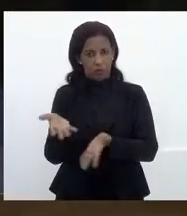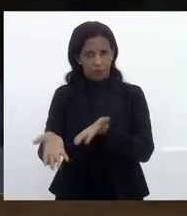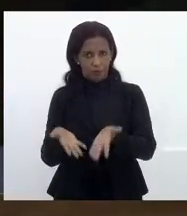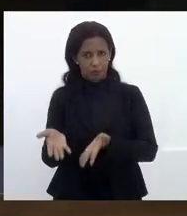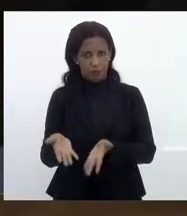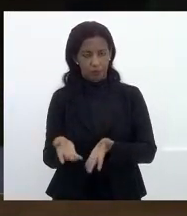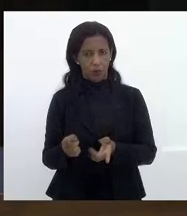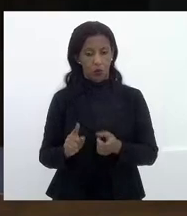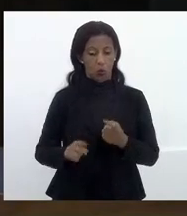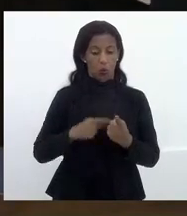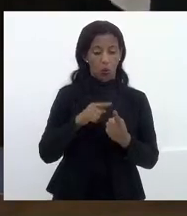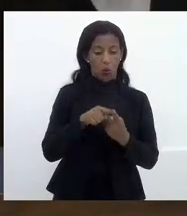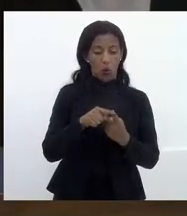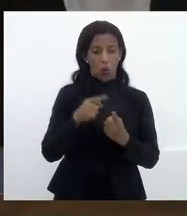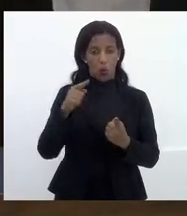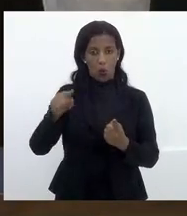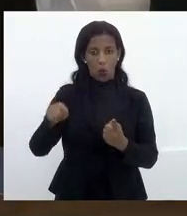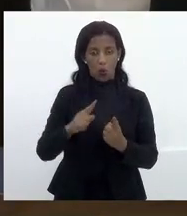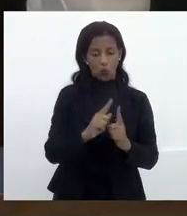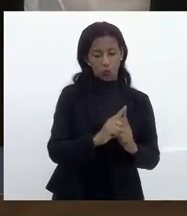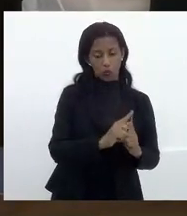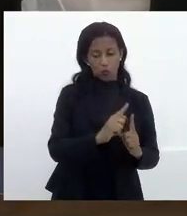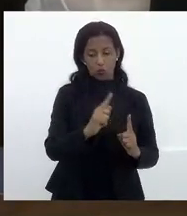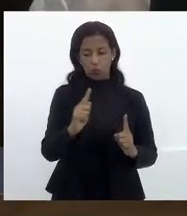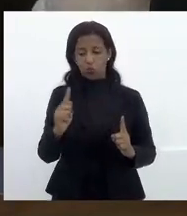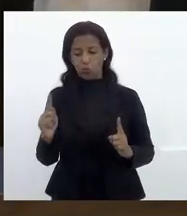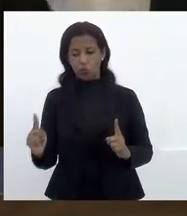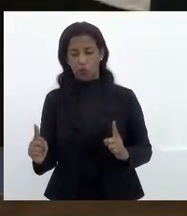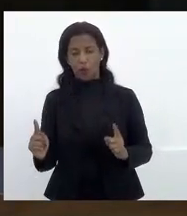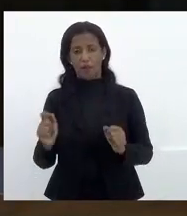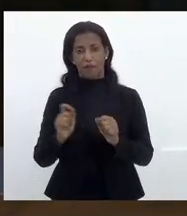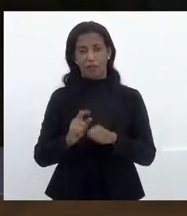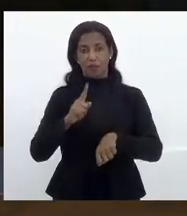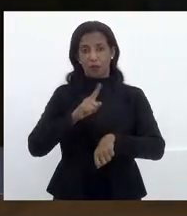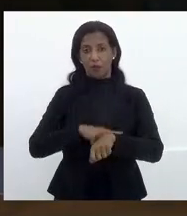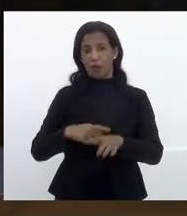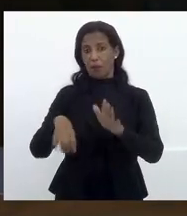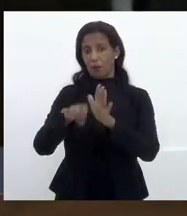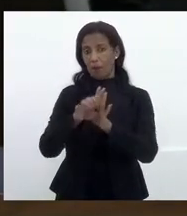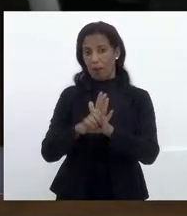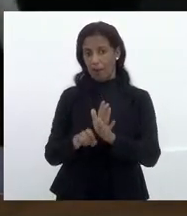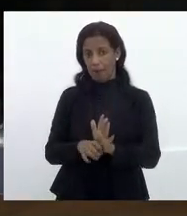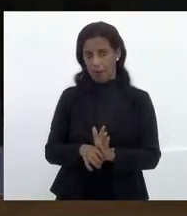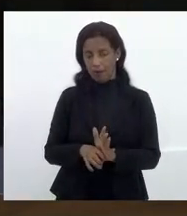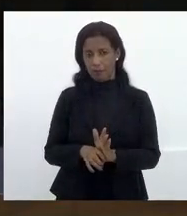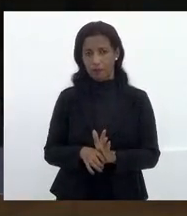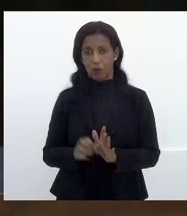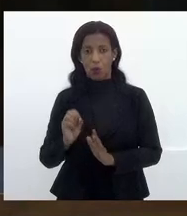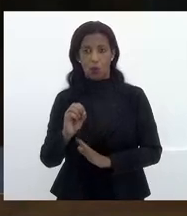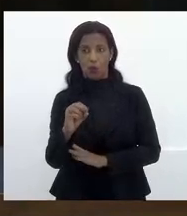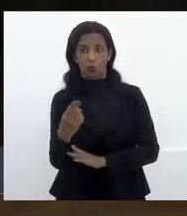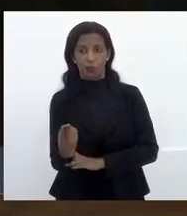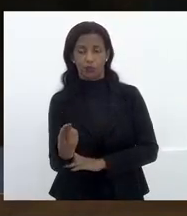ou revendo toda a cronologia reabrindo o prazo para emendas ou